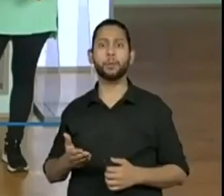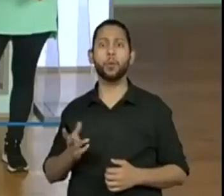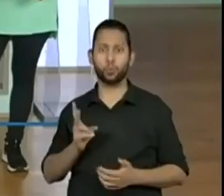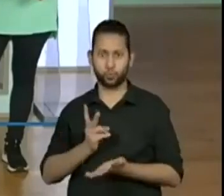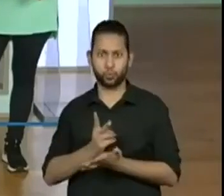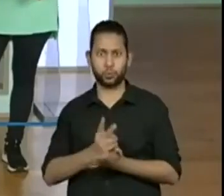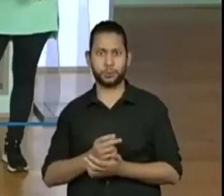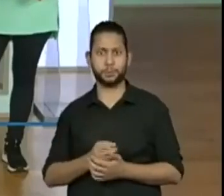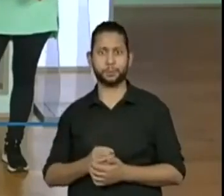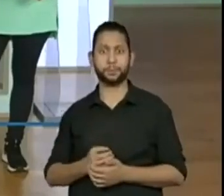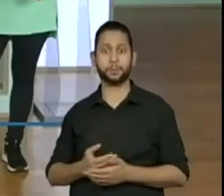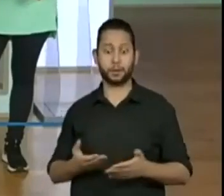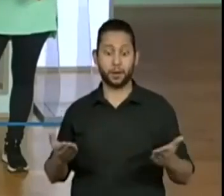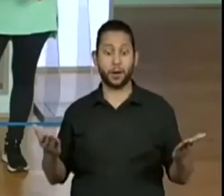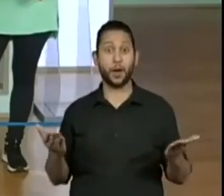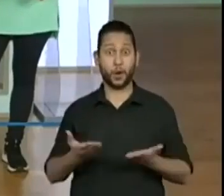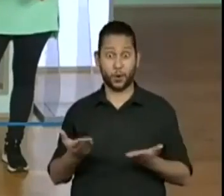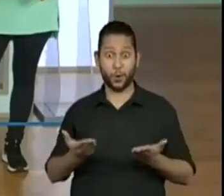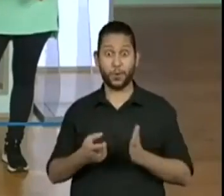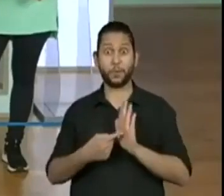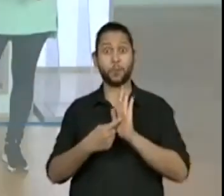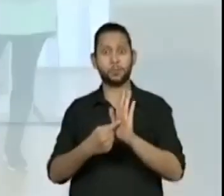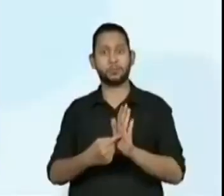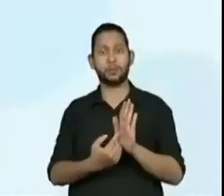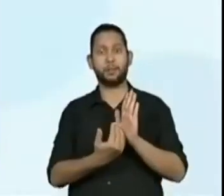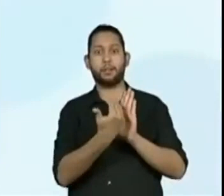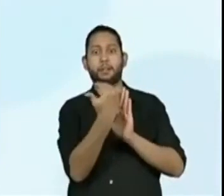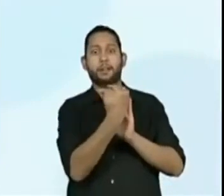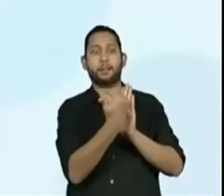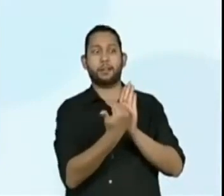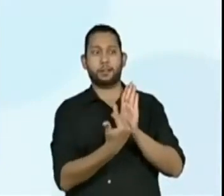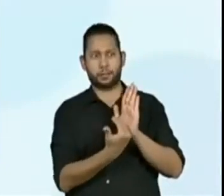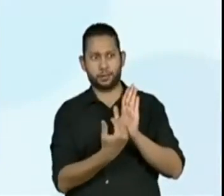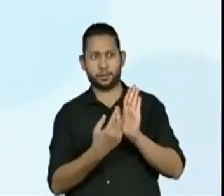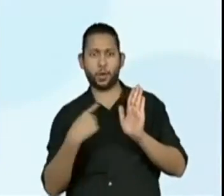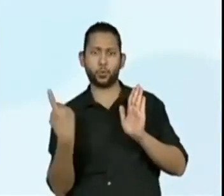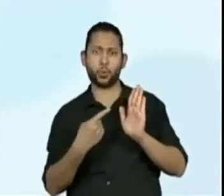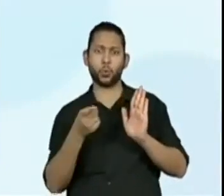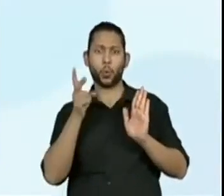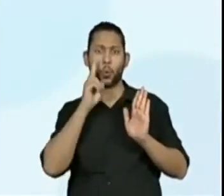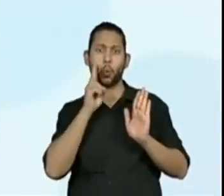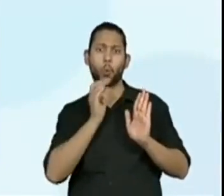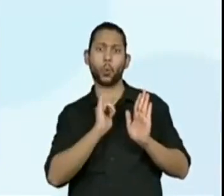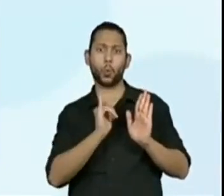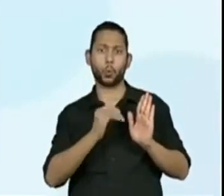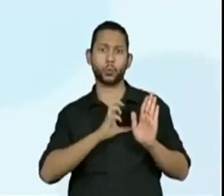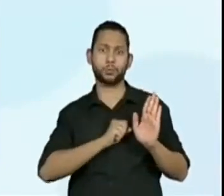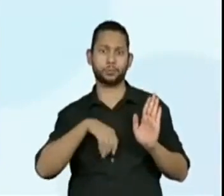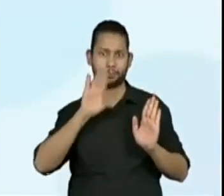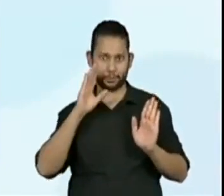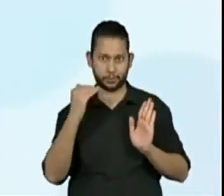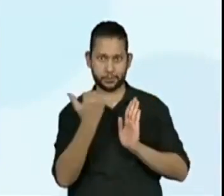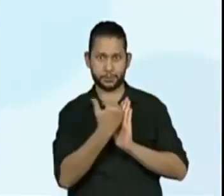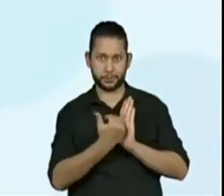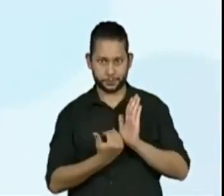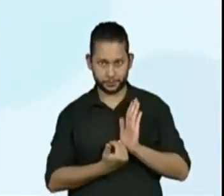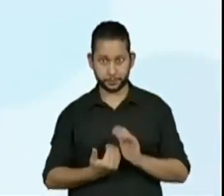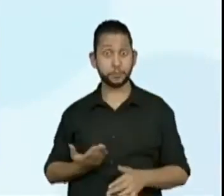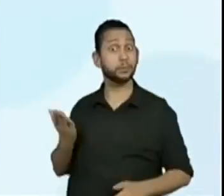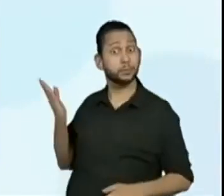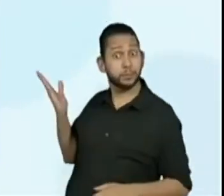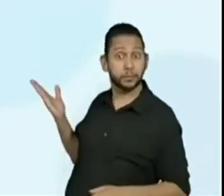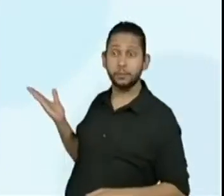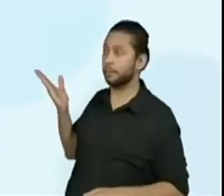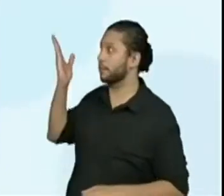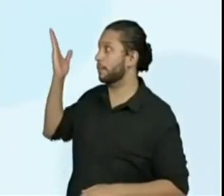continuando, agora nós vamos fazer a lista dos nossos contos. Tem uma lista para você fazer